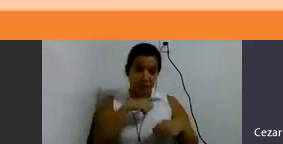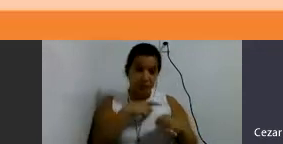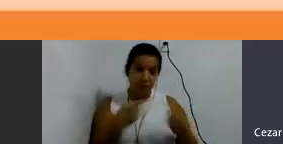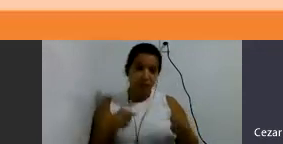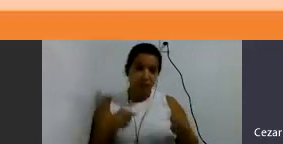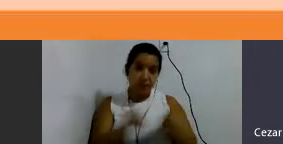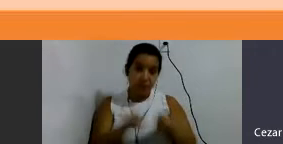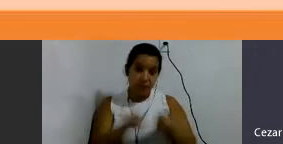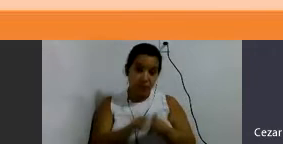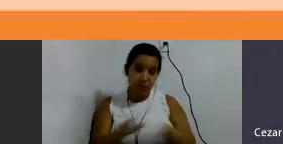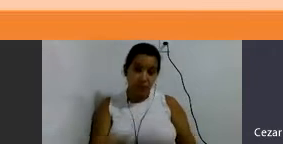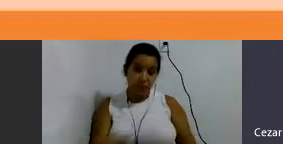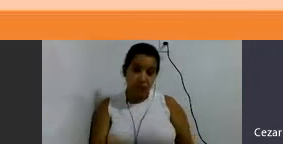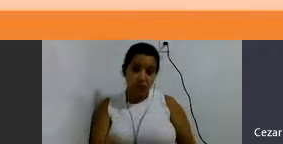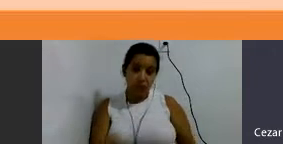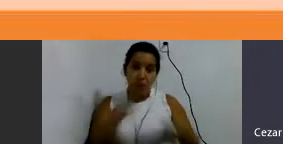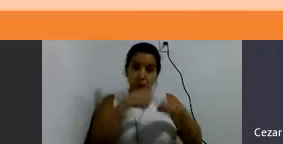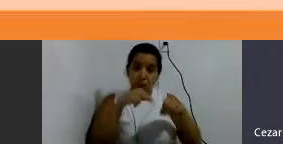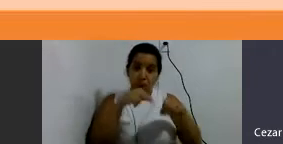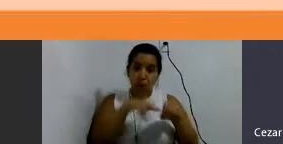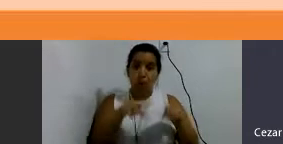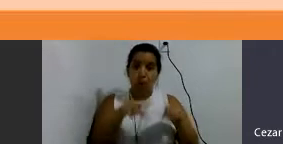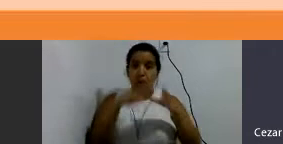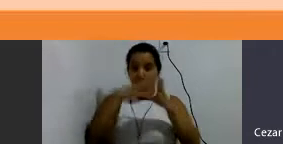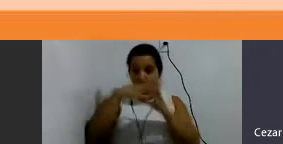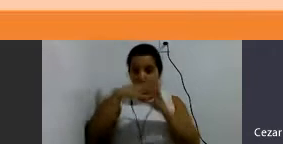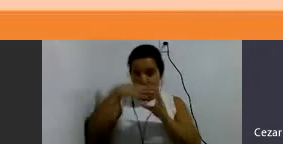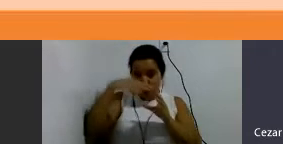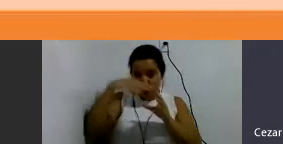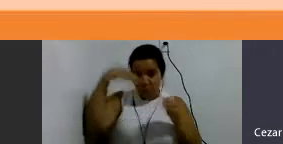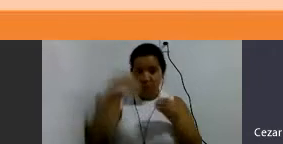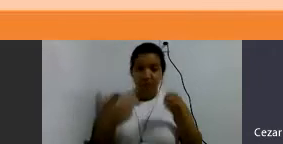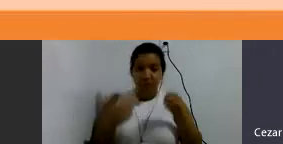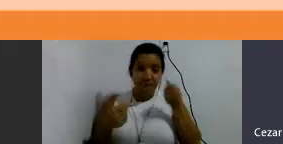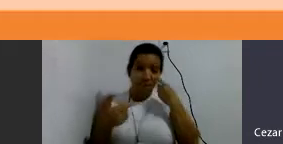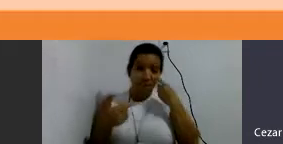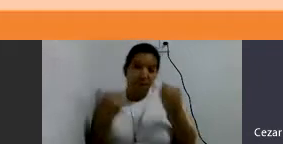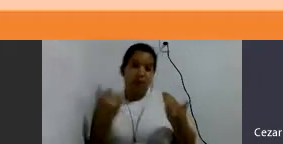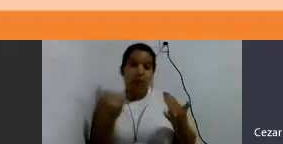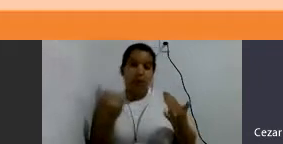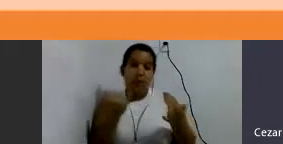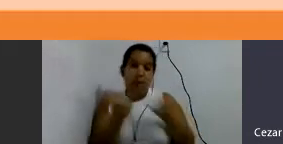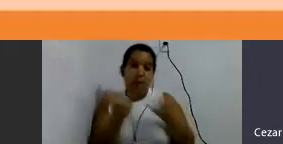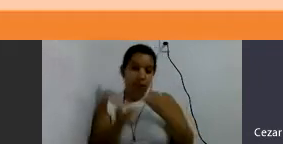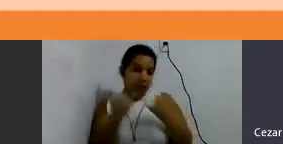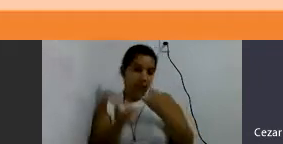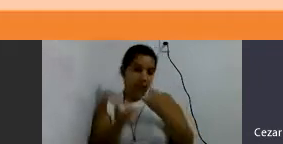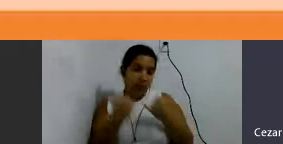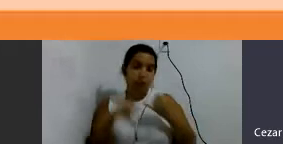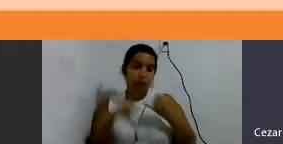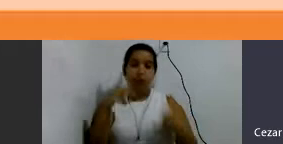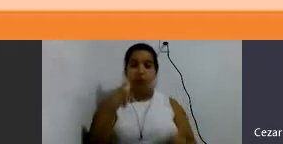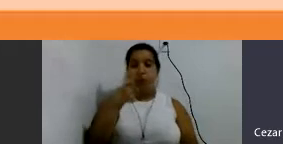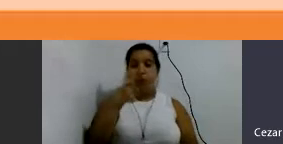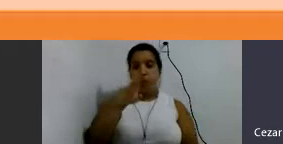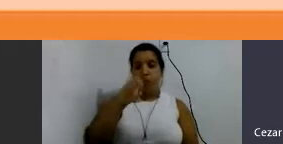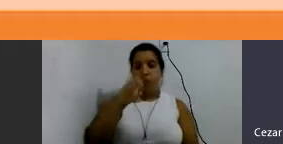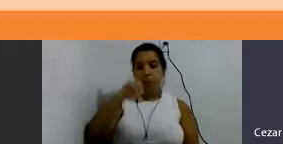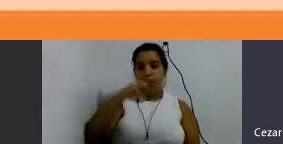e o núcleo arredondado oval. Então, se a gente for olhar, ela é quase parecida com a promastigota.